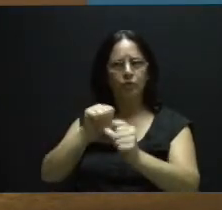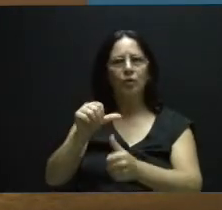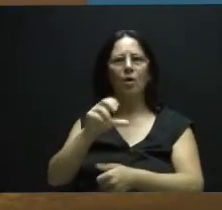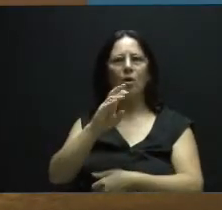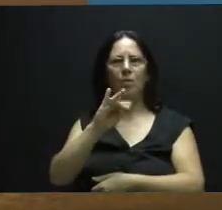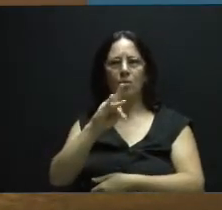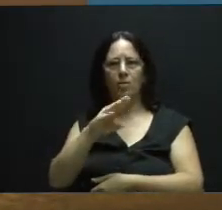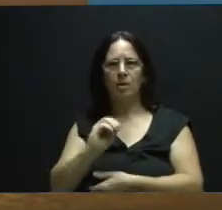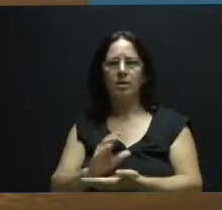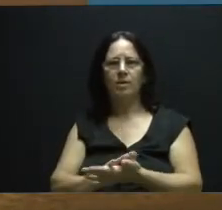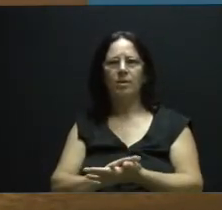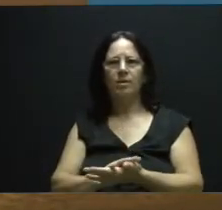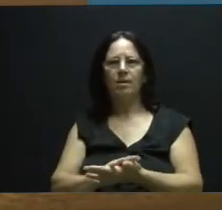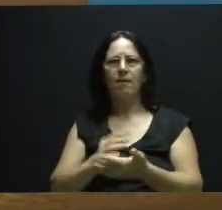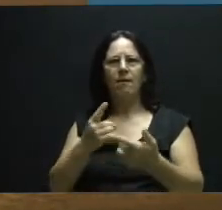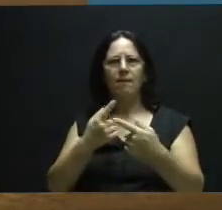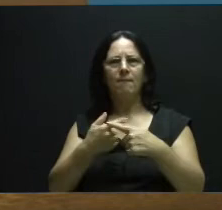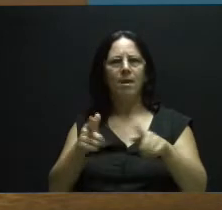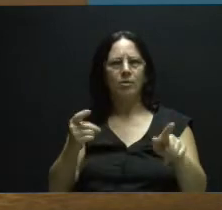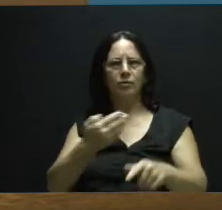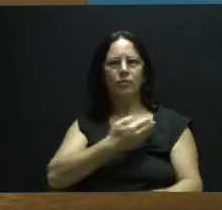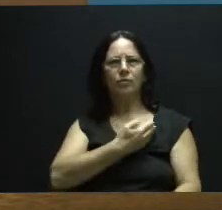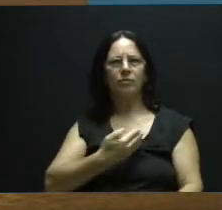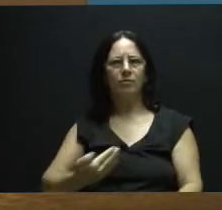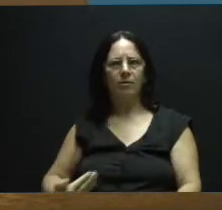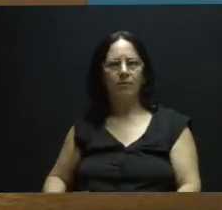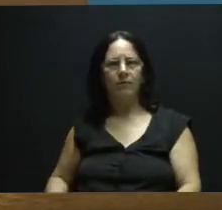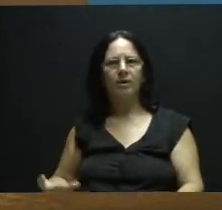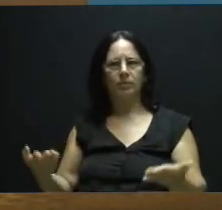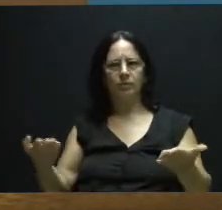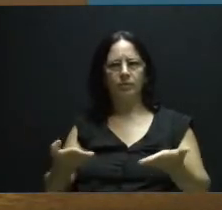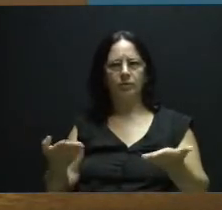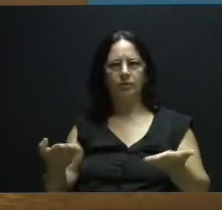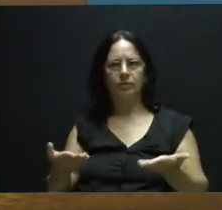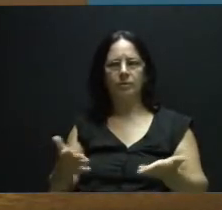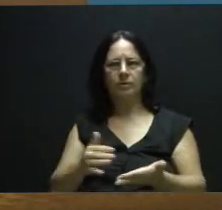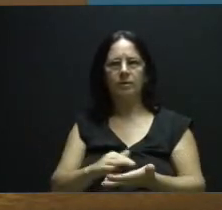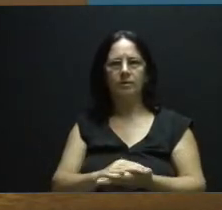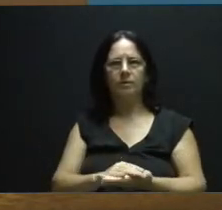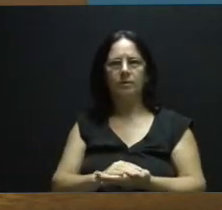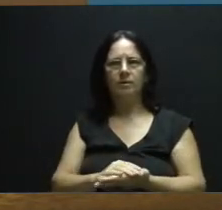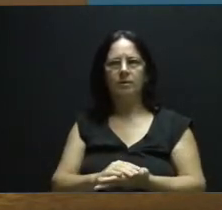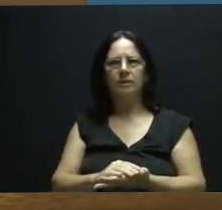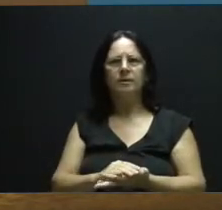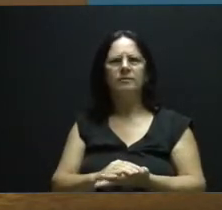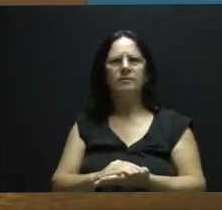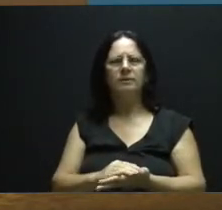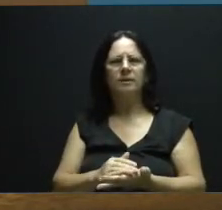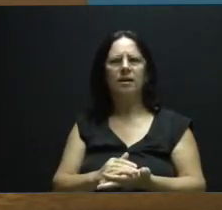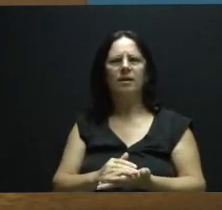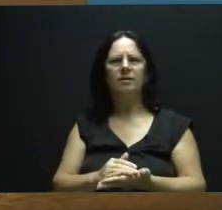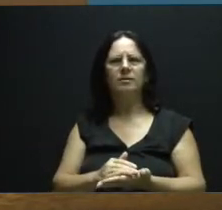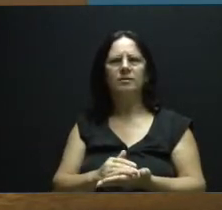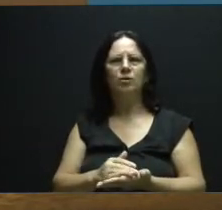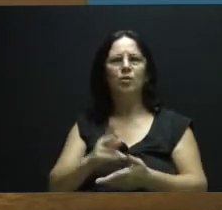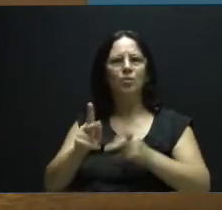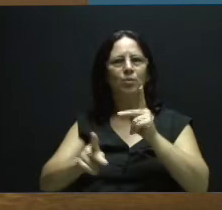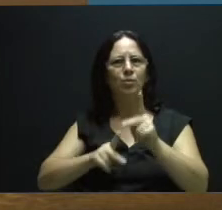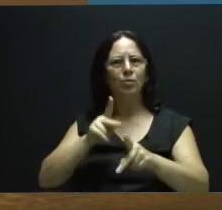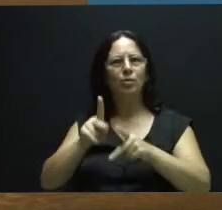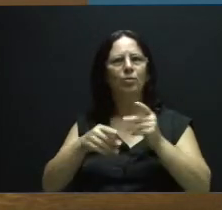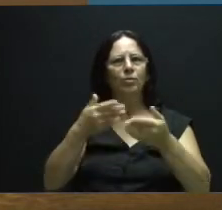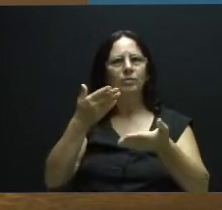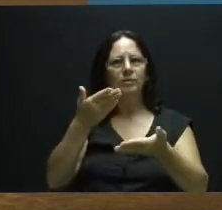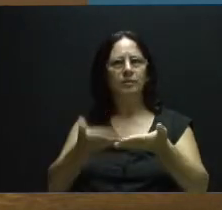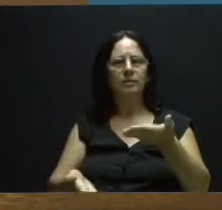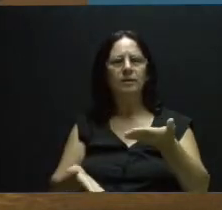você esse desgoverno que está aí eu não falar que o governo está prejudicando muito a população ele está